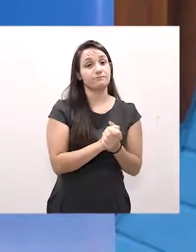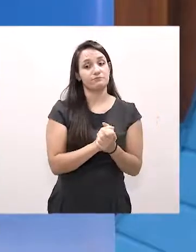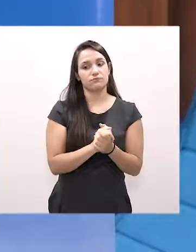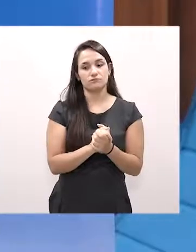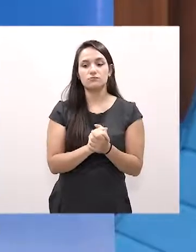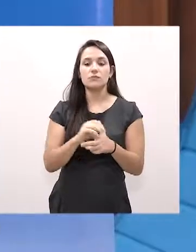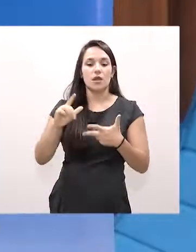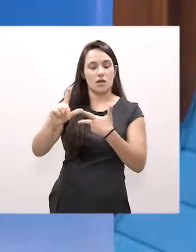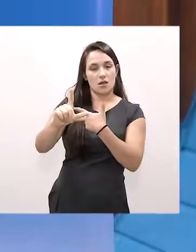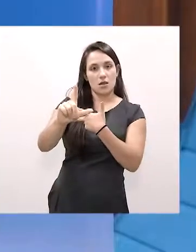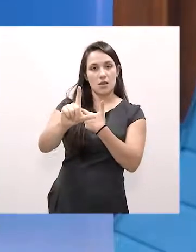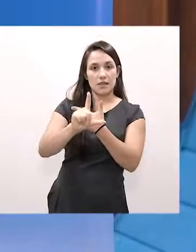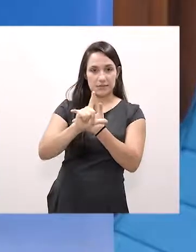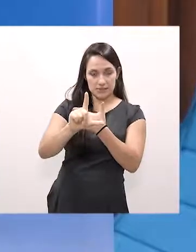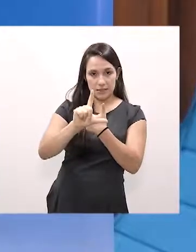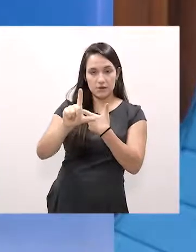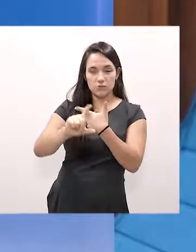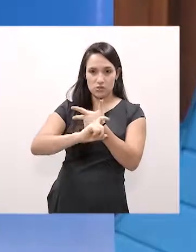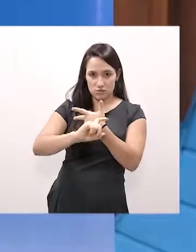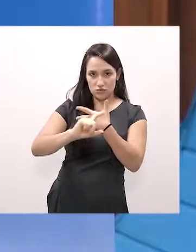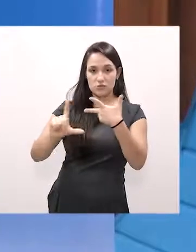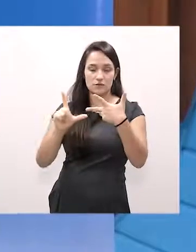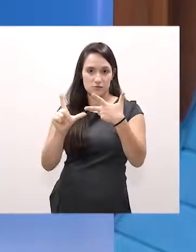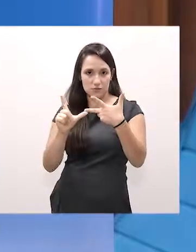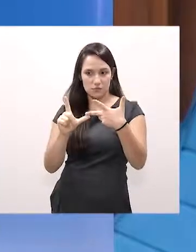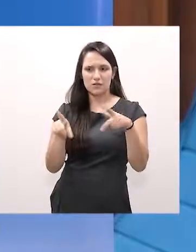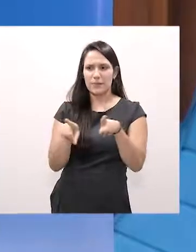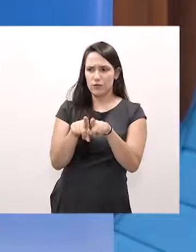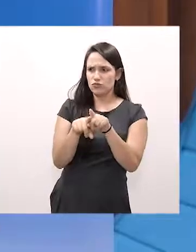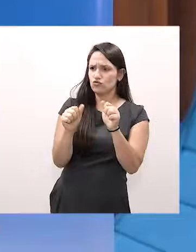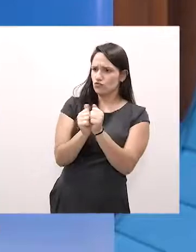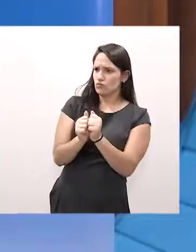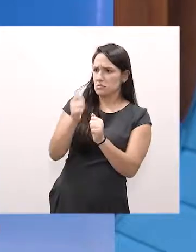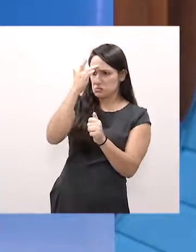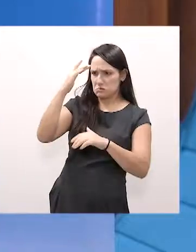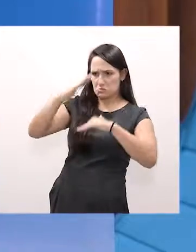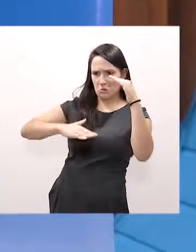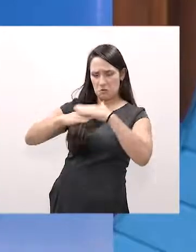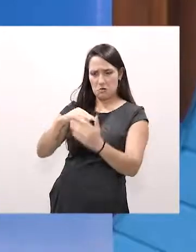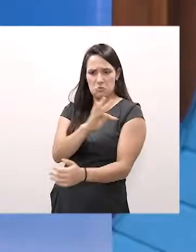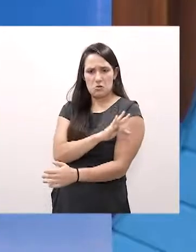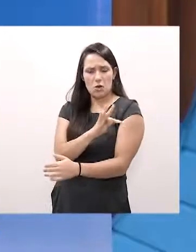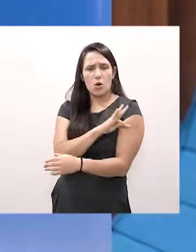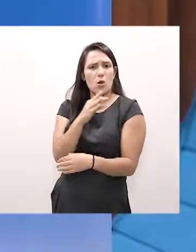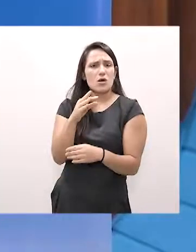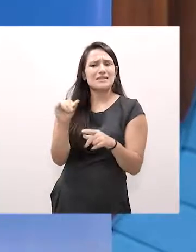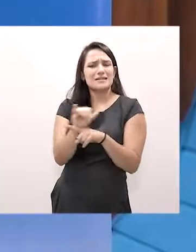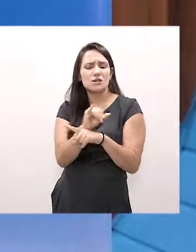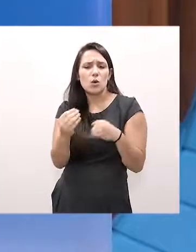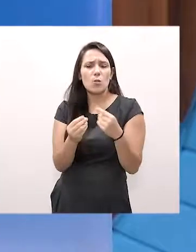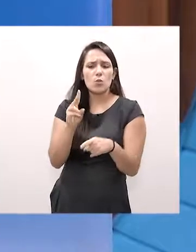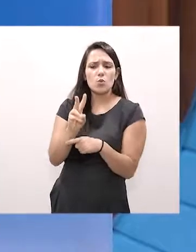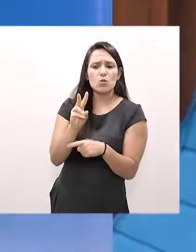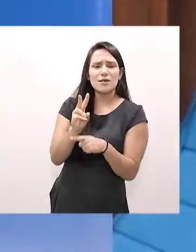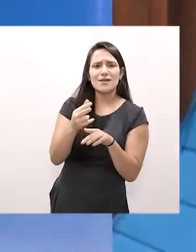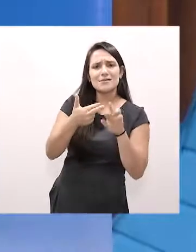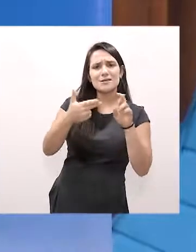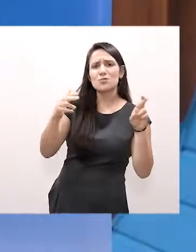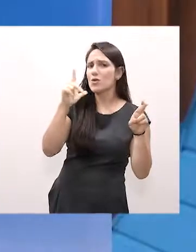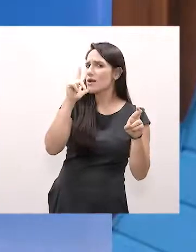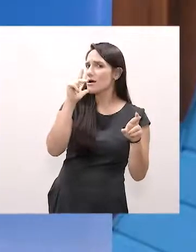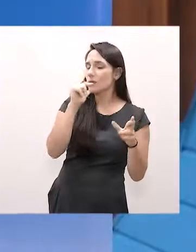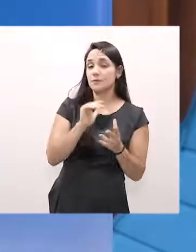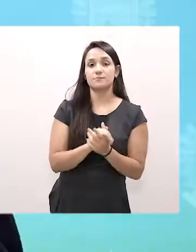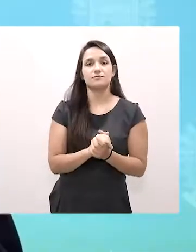com o Legislativo, Executivo e especialistas, além da sociedade civil, mecanismos de preservação deste